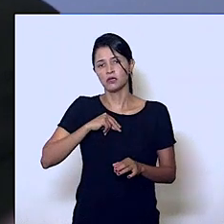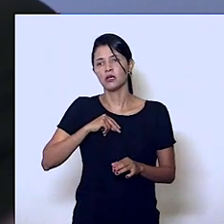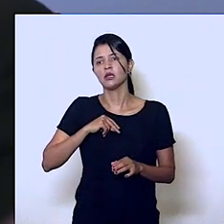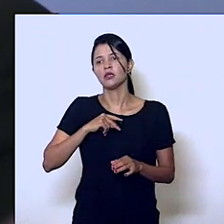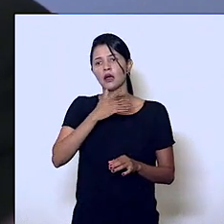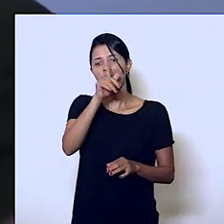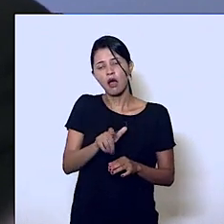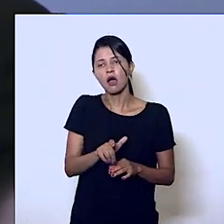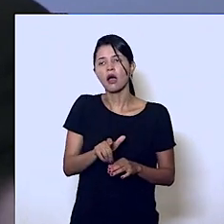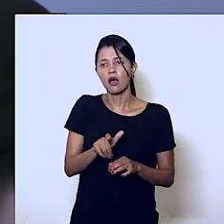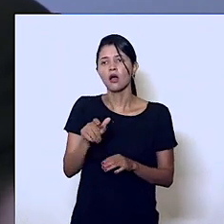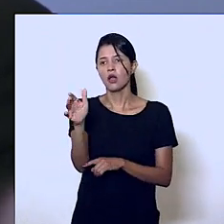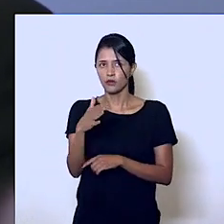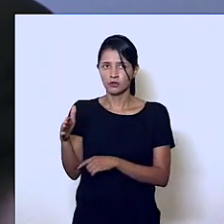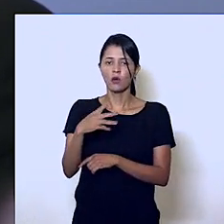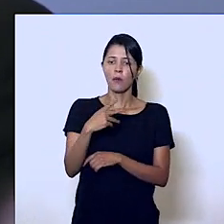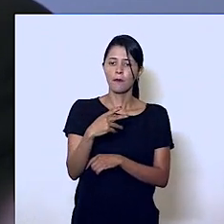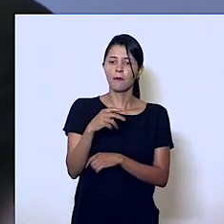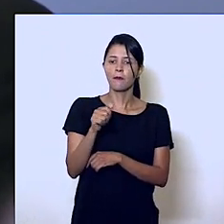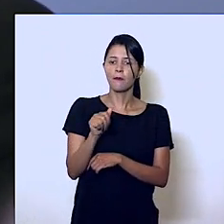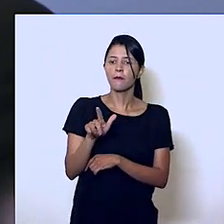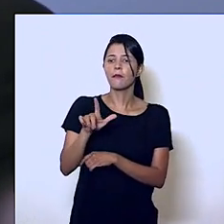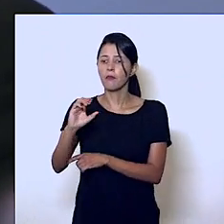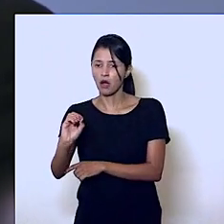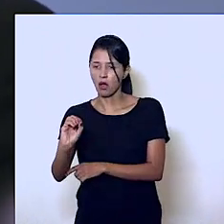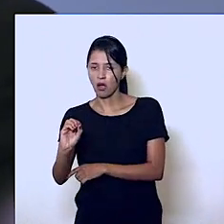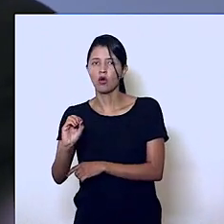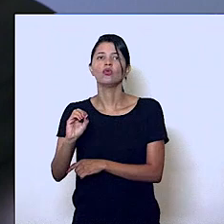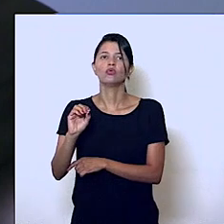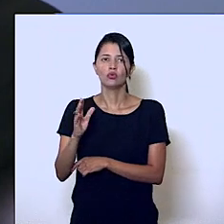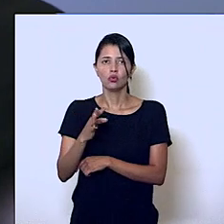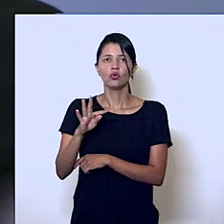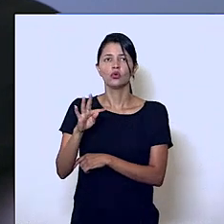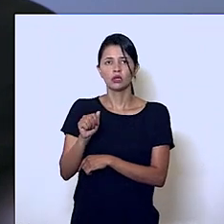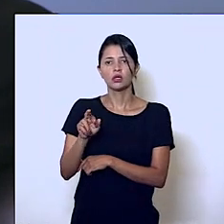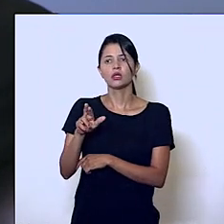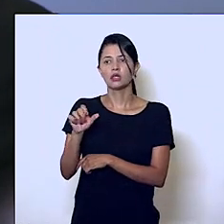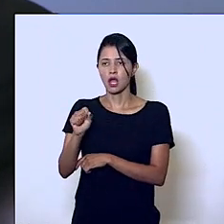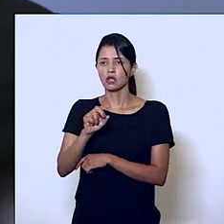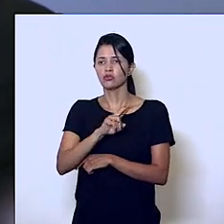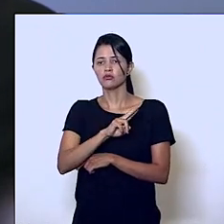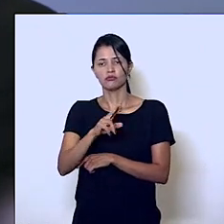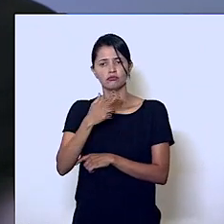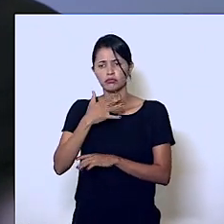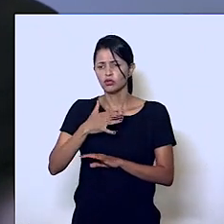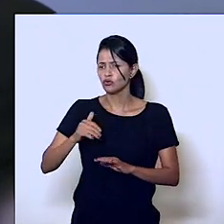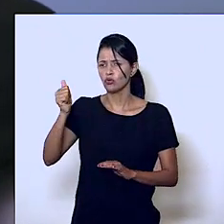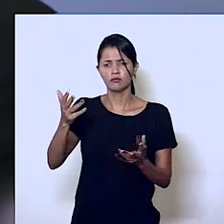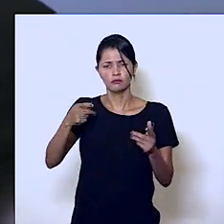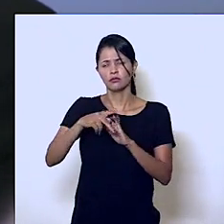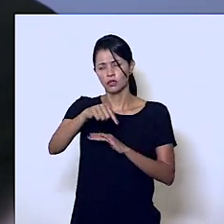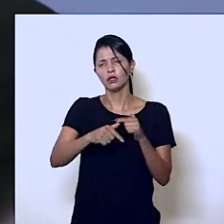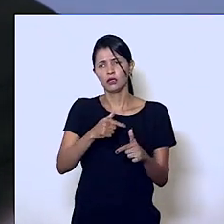embaixador Paulo Tarso, esse grande nome da nossa casa. Hoje, nós devemos nos